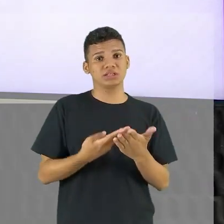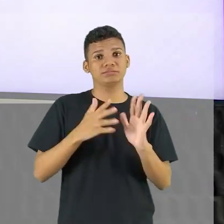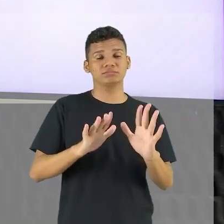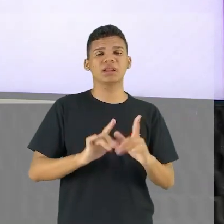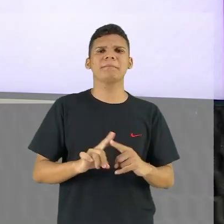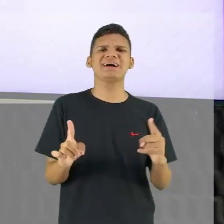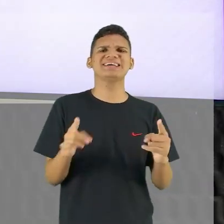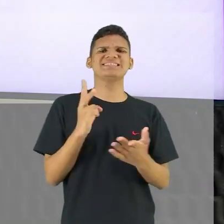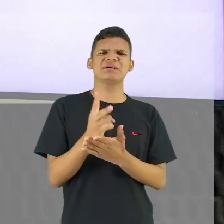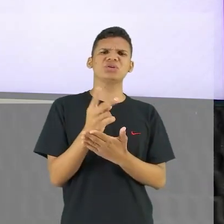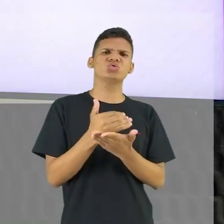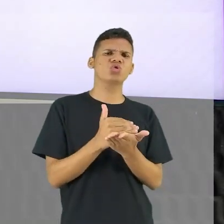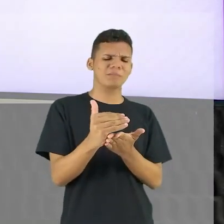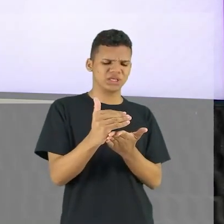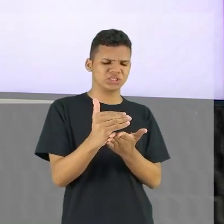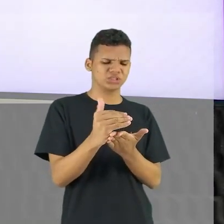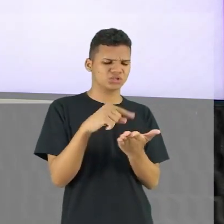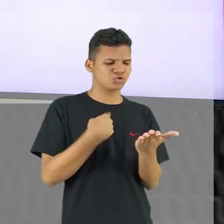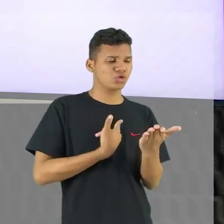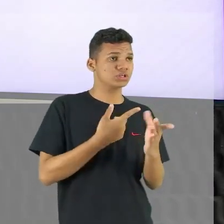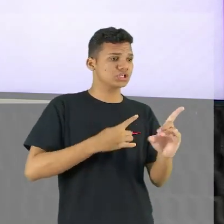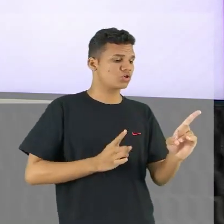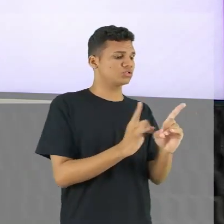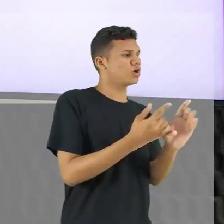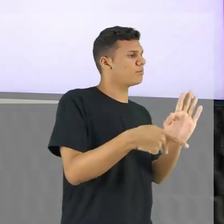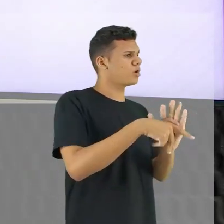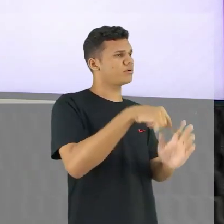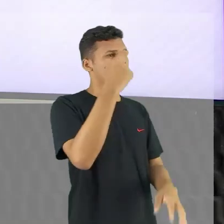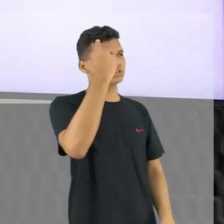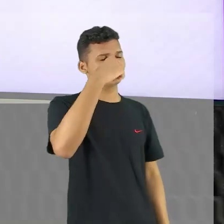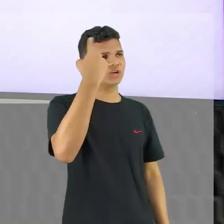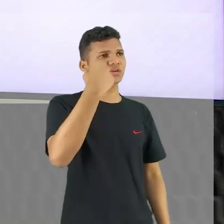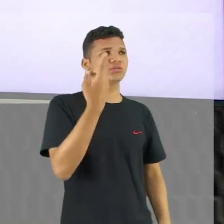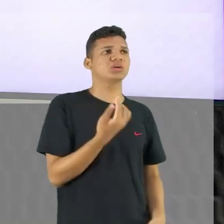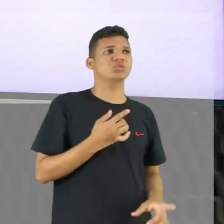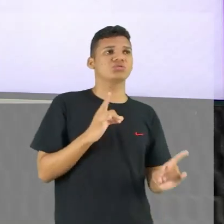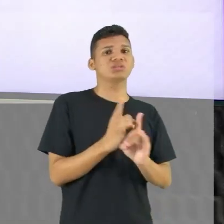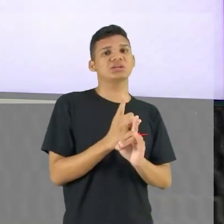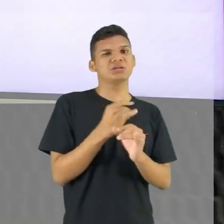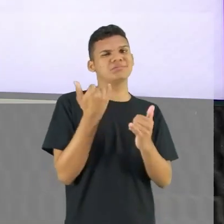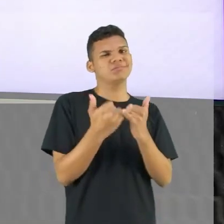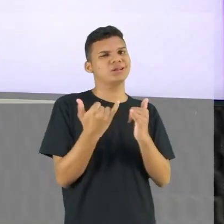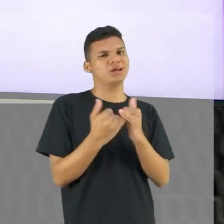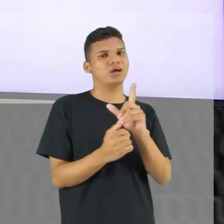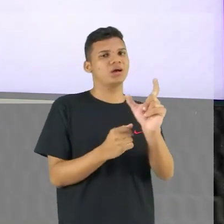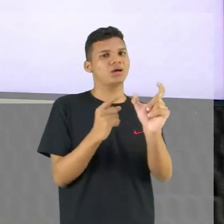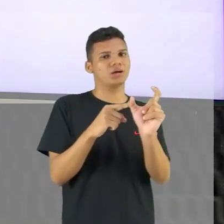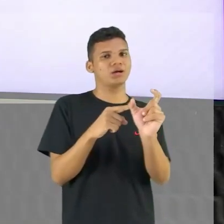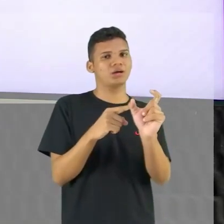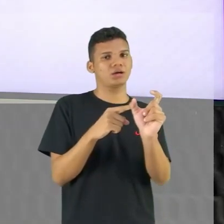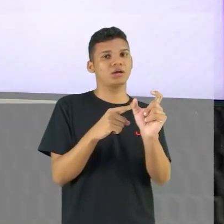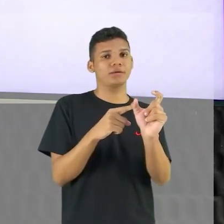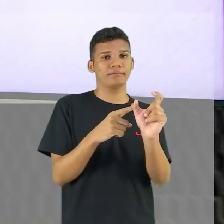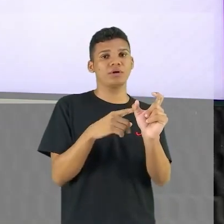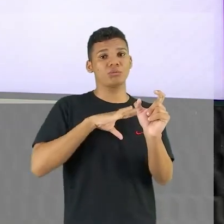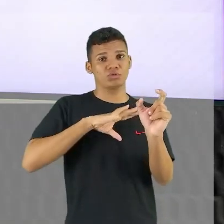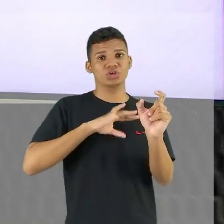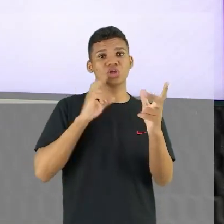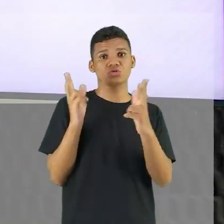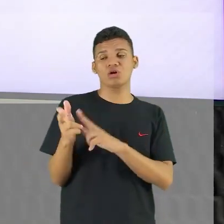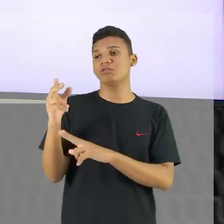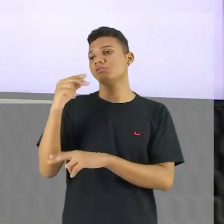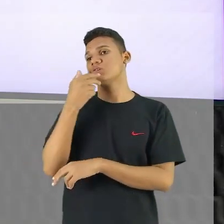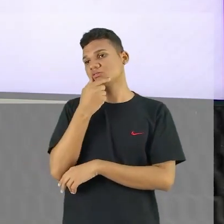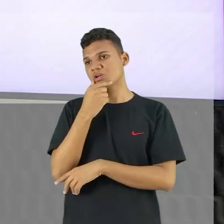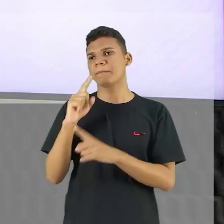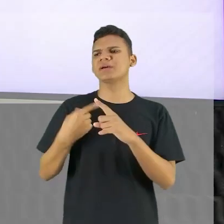no começo, quando você encontra o espanhol, você vai ver palavras que parecem com português e da mesma forma que a gente faz com o inglês, você